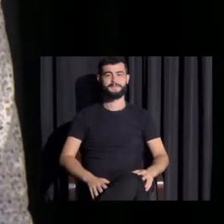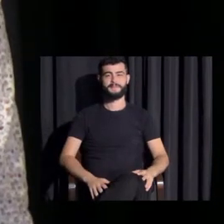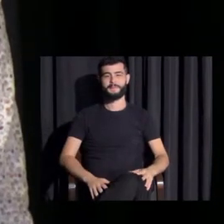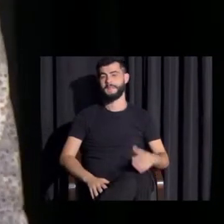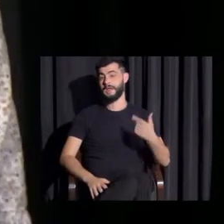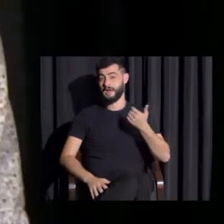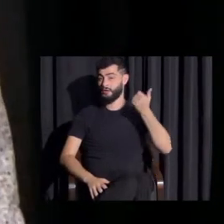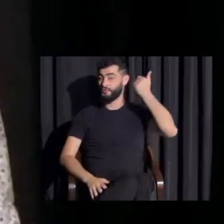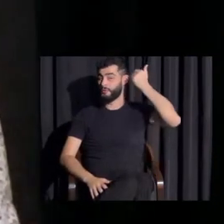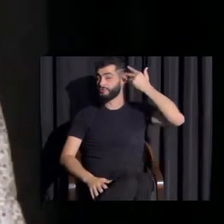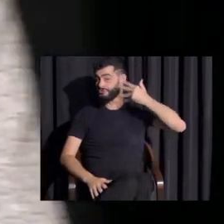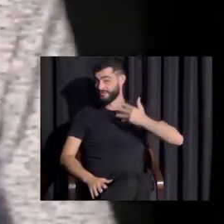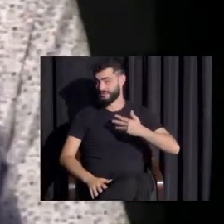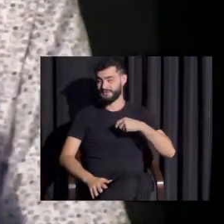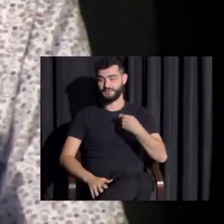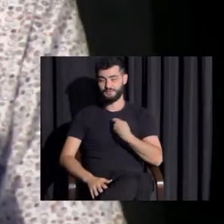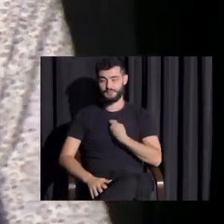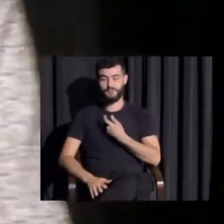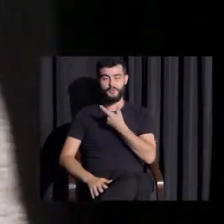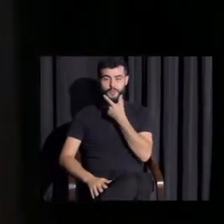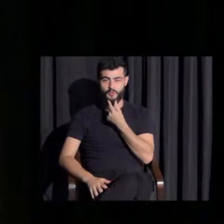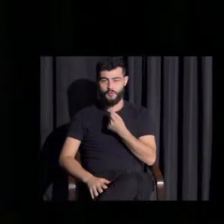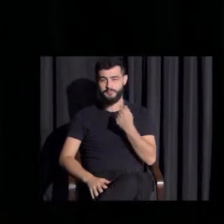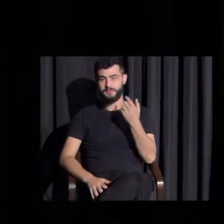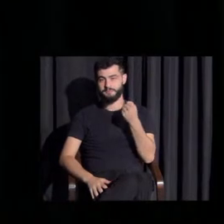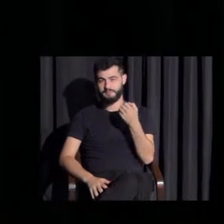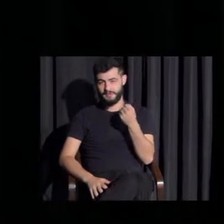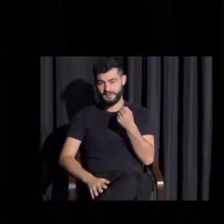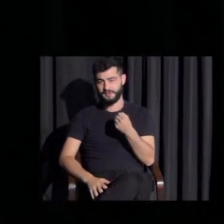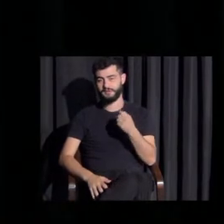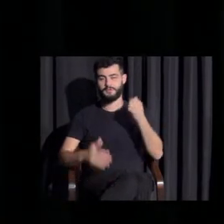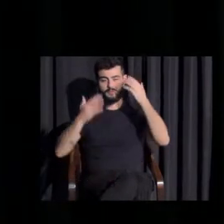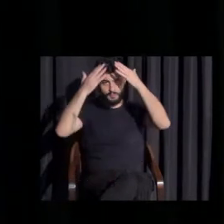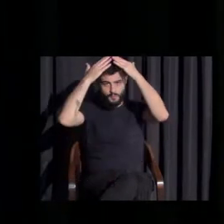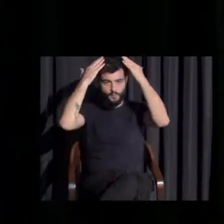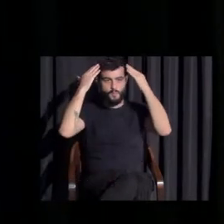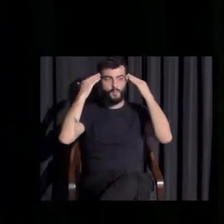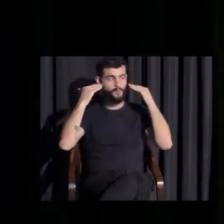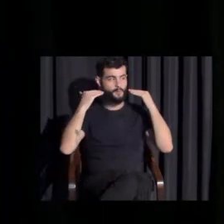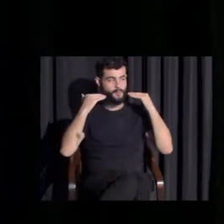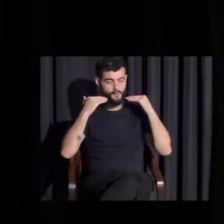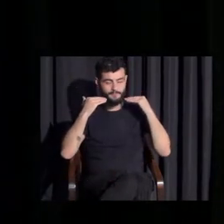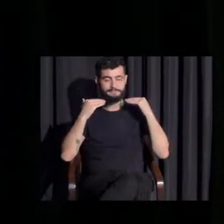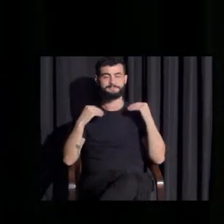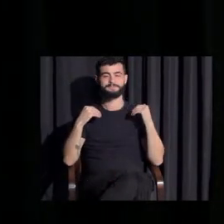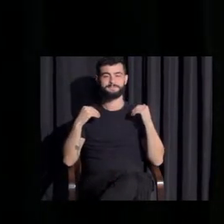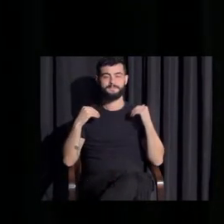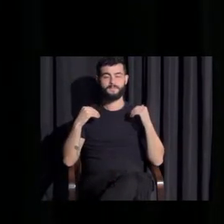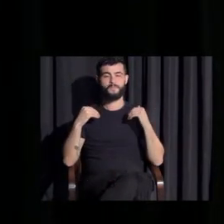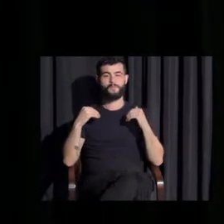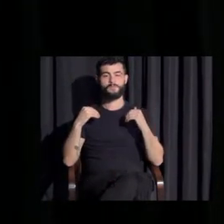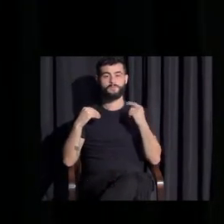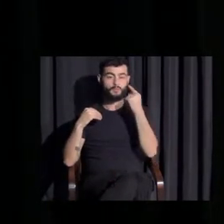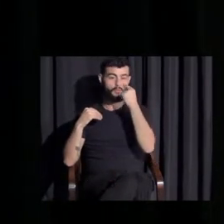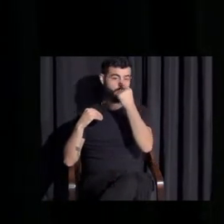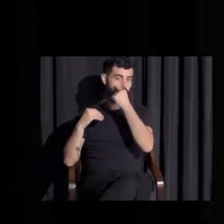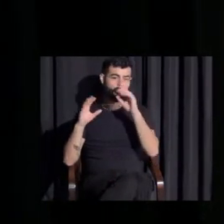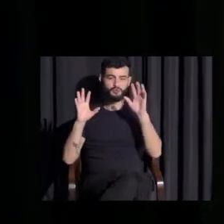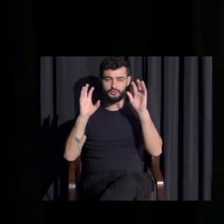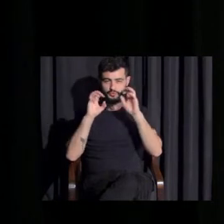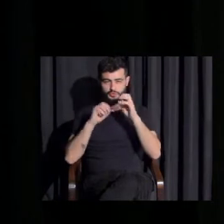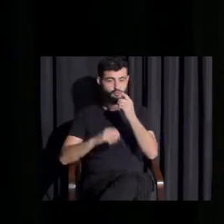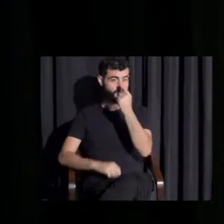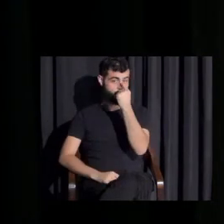Miguel Prata, sou um homem branco, tenho o cabelo liso cobrindo a testa, os olhos escuros, um nariz